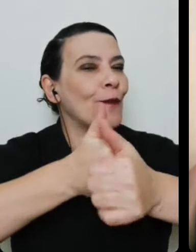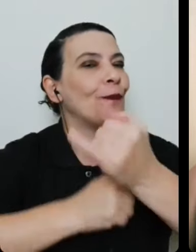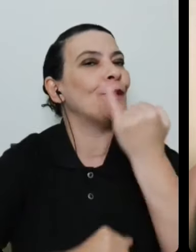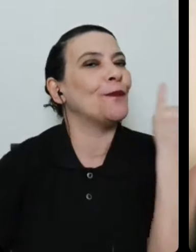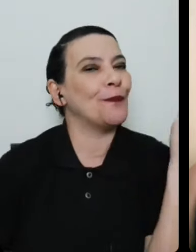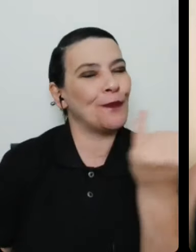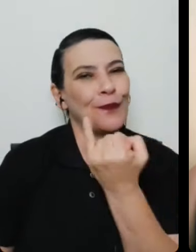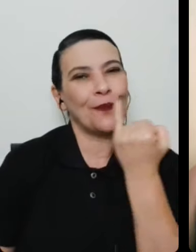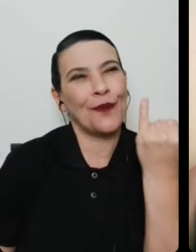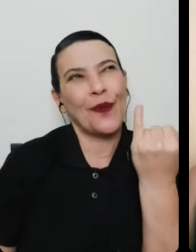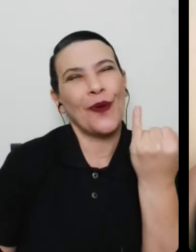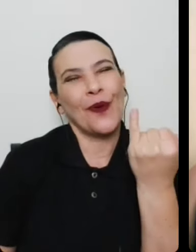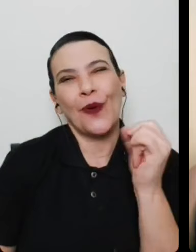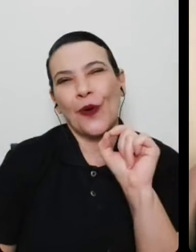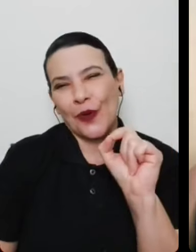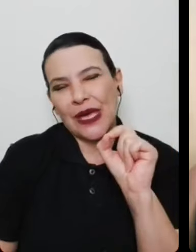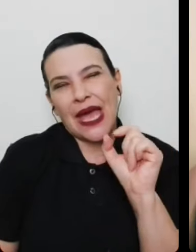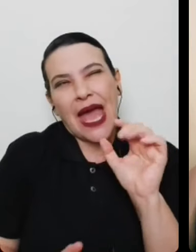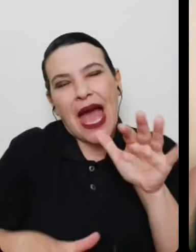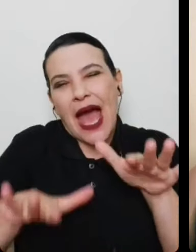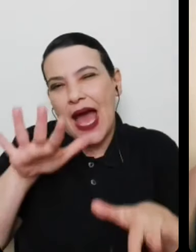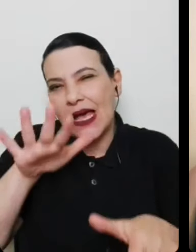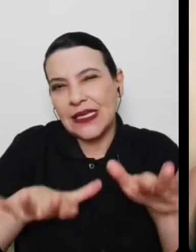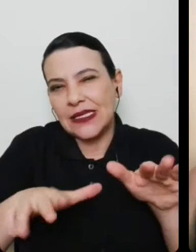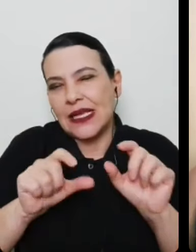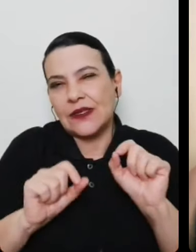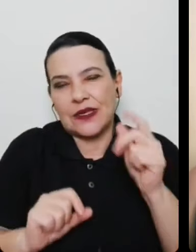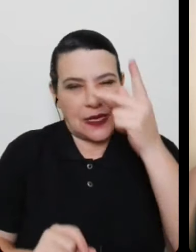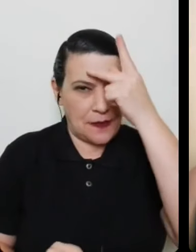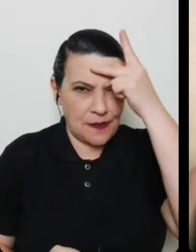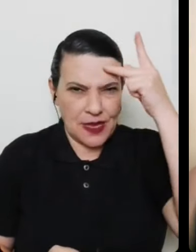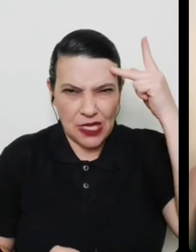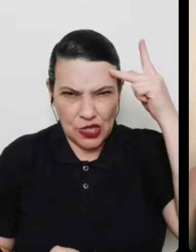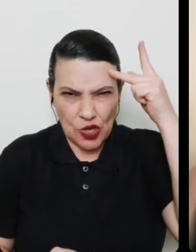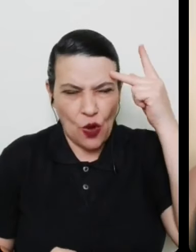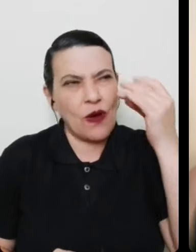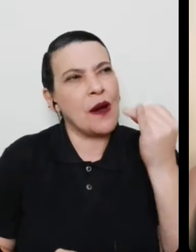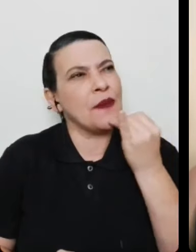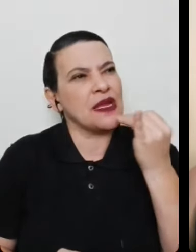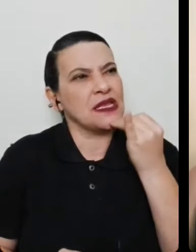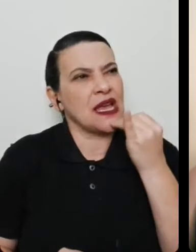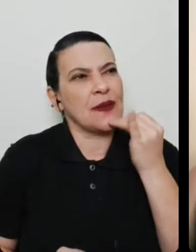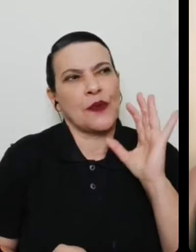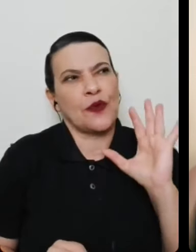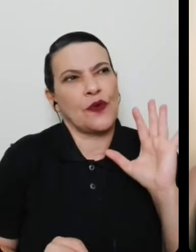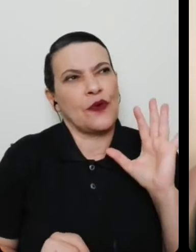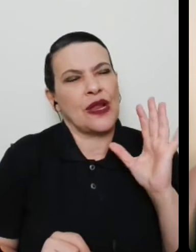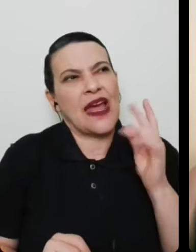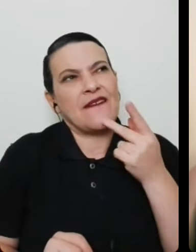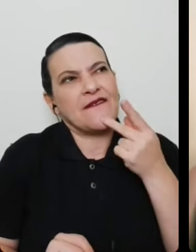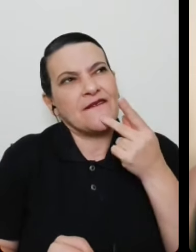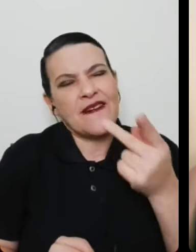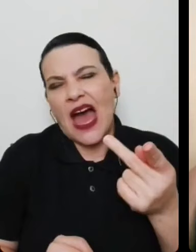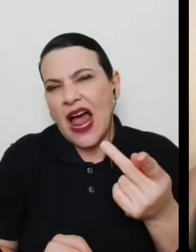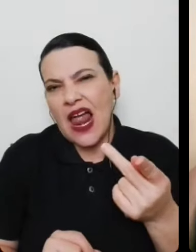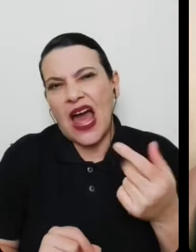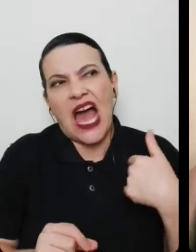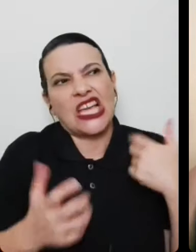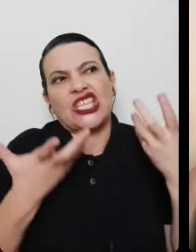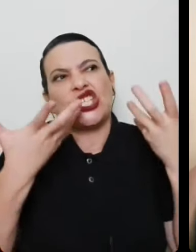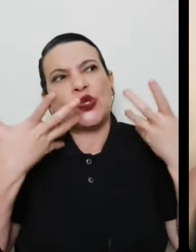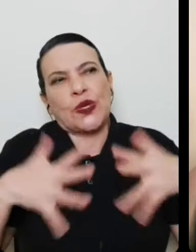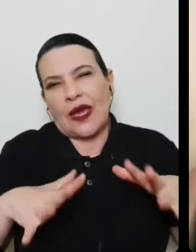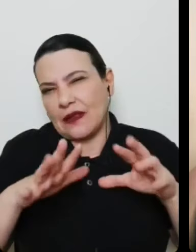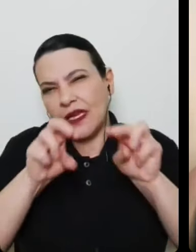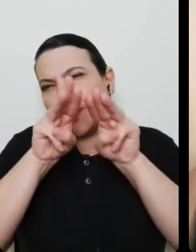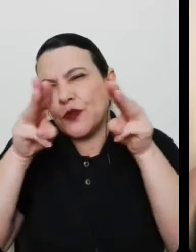se coloca publicamente e claramente contra, né? Nenhuma instituição diz assim: nós não queremos pessoas